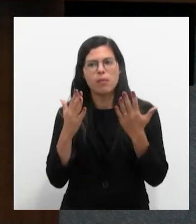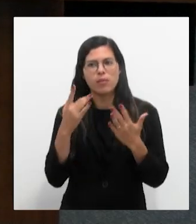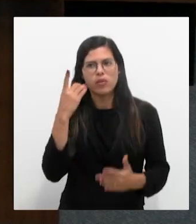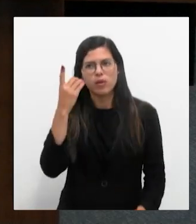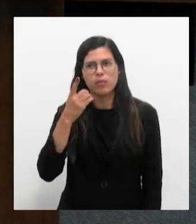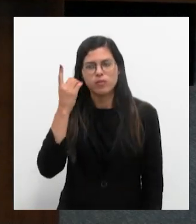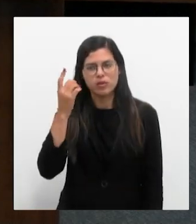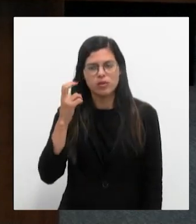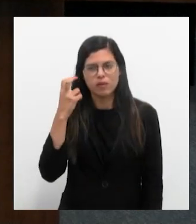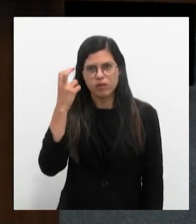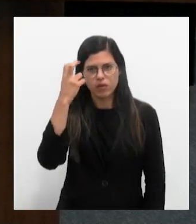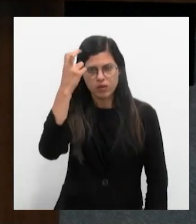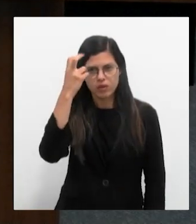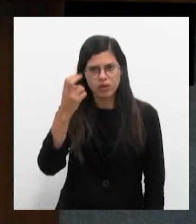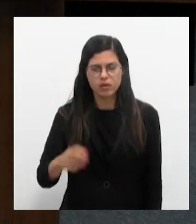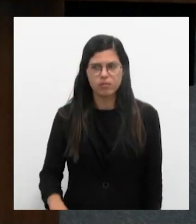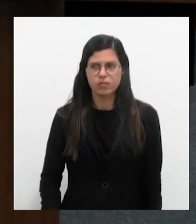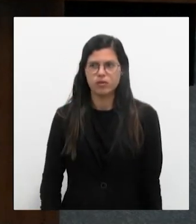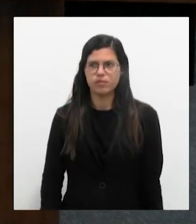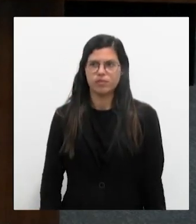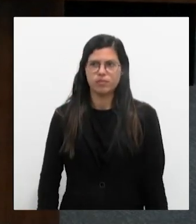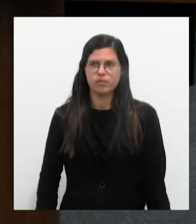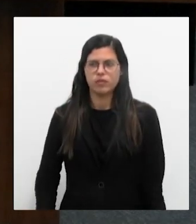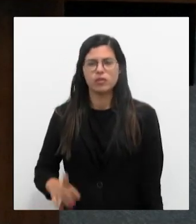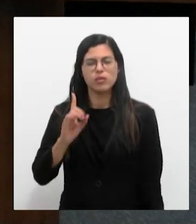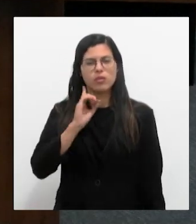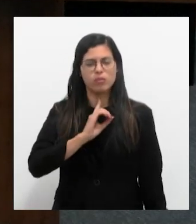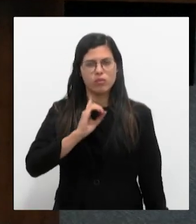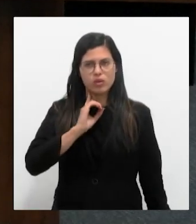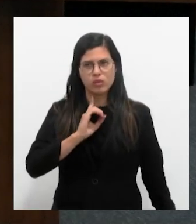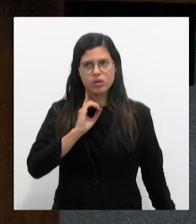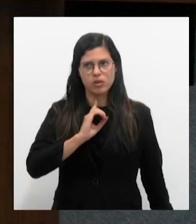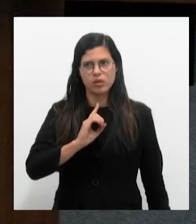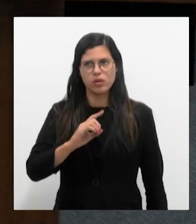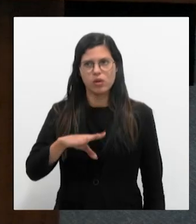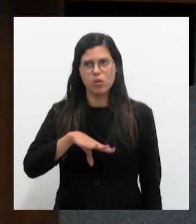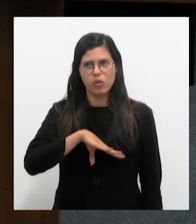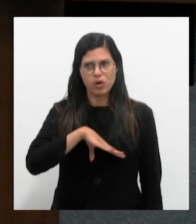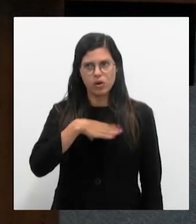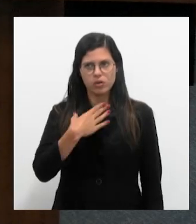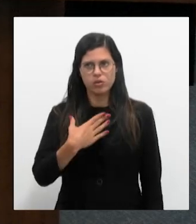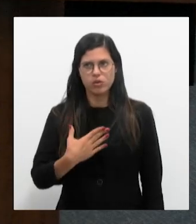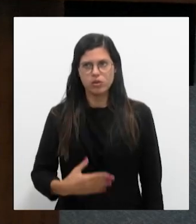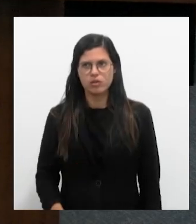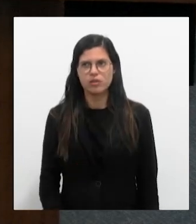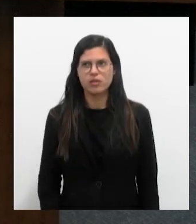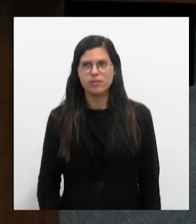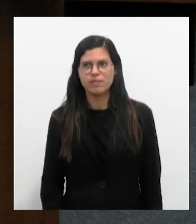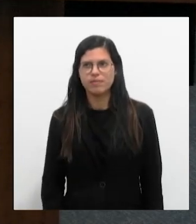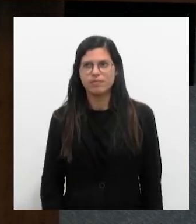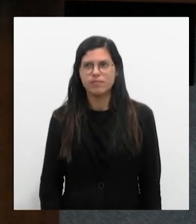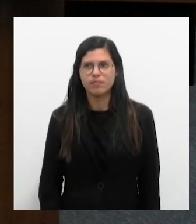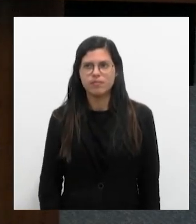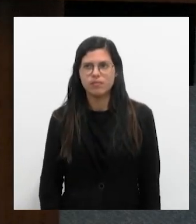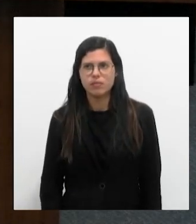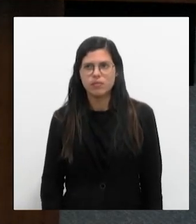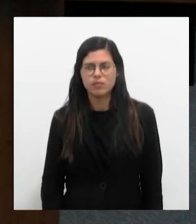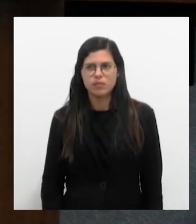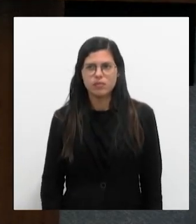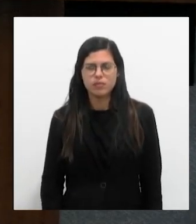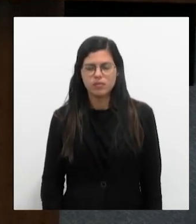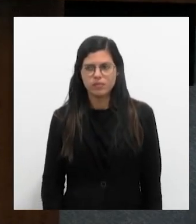deputada Verônica Lima, rubro-negra, corajosa, vibrante,